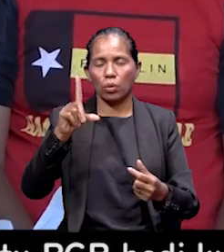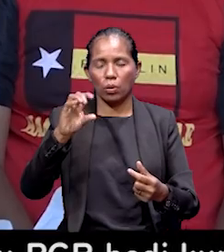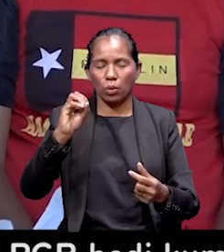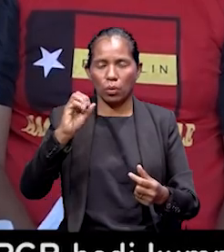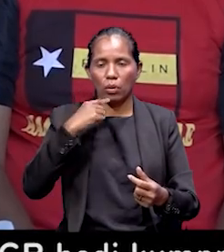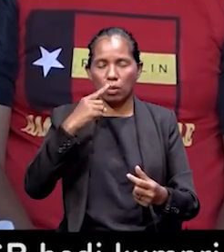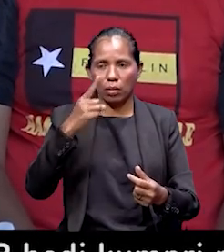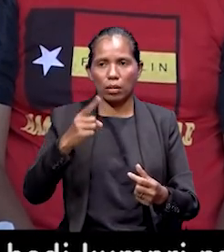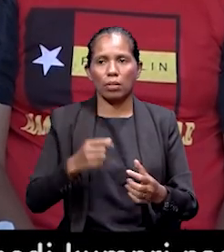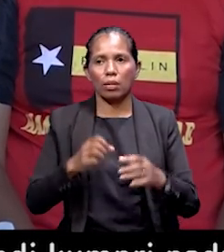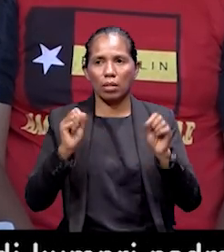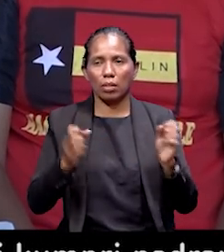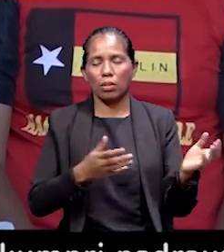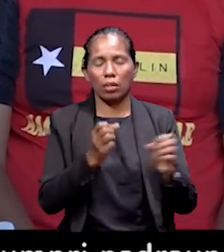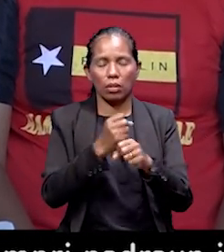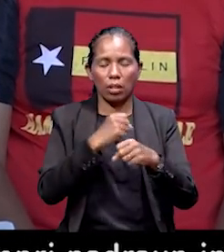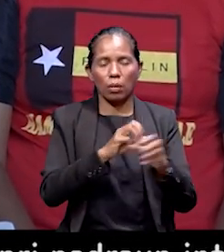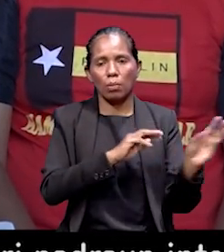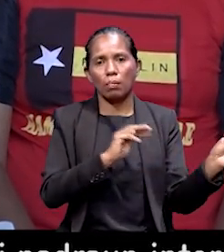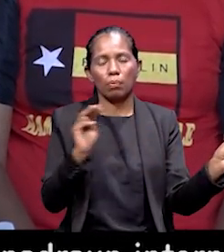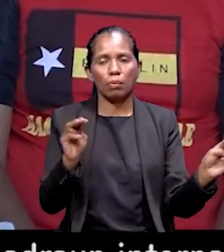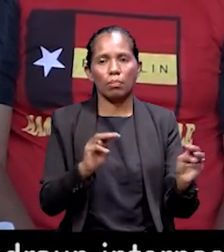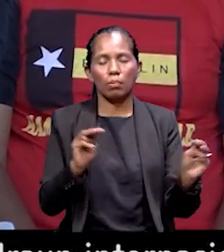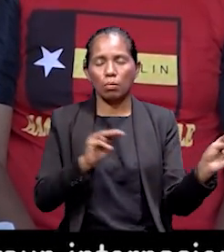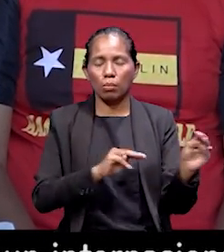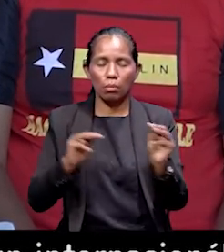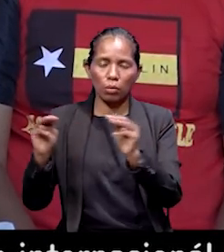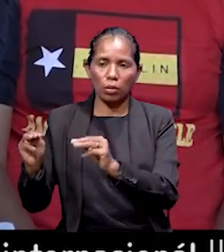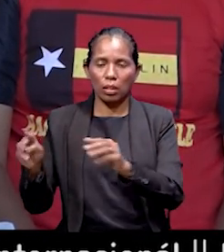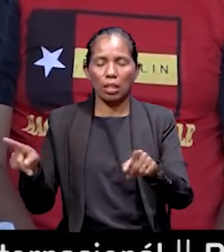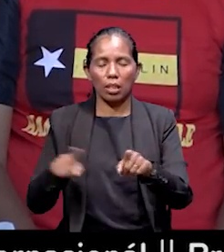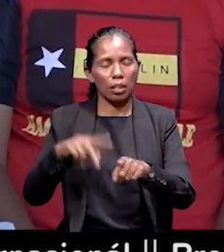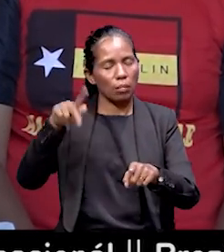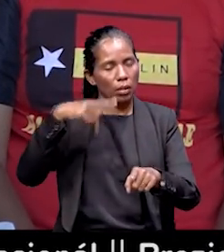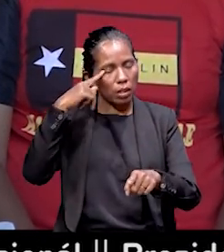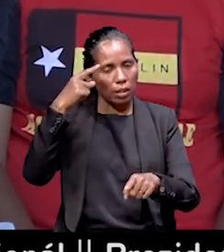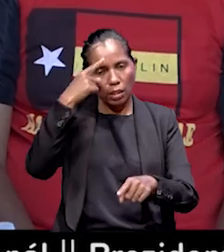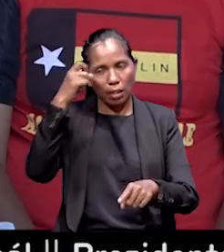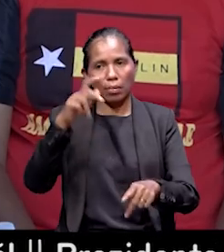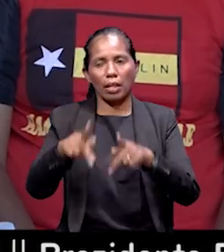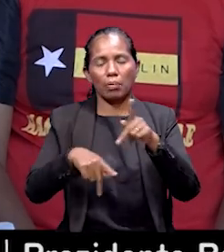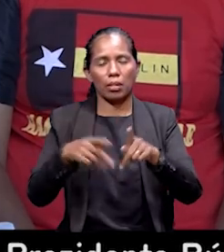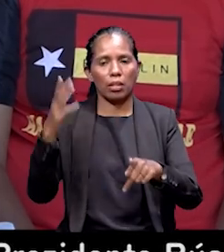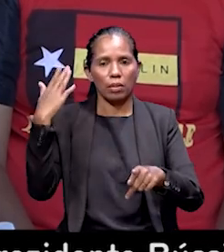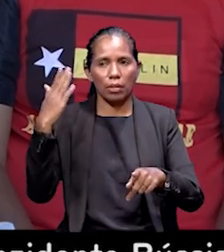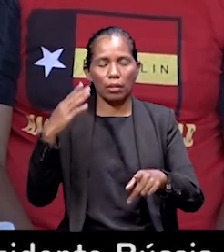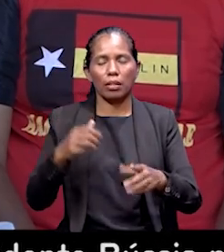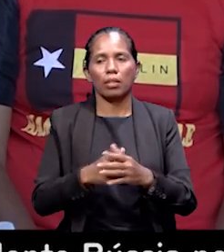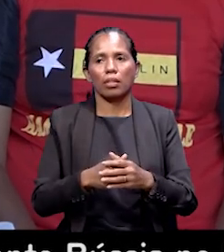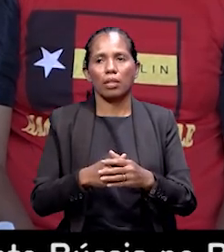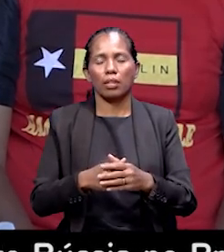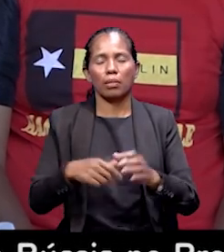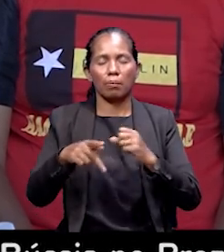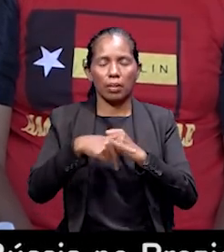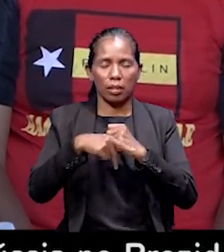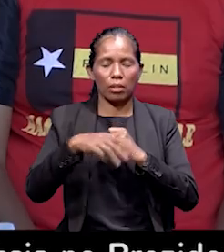Bairro dos Grilhos o di halo afiliasaun ne manipulasaun politika. Tamba e masira ne be durante ne militante CNRT